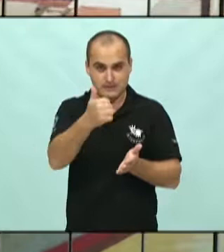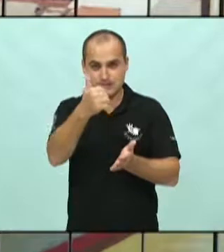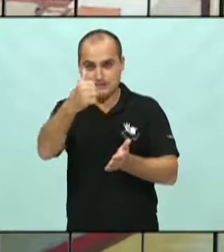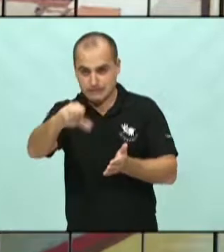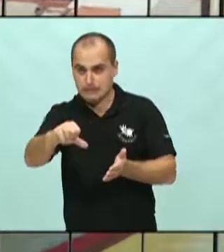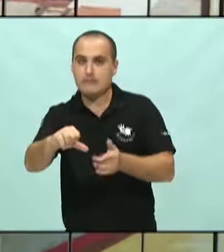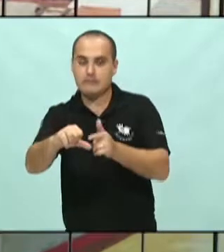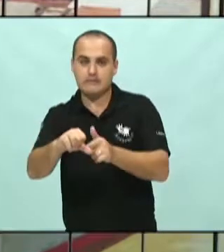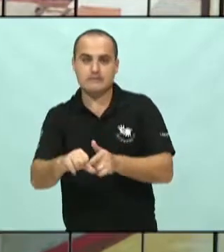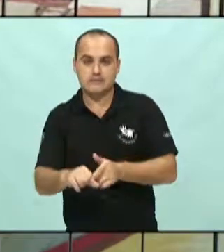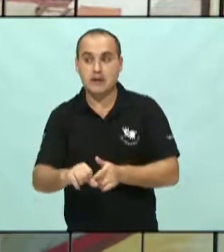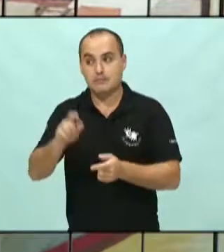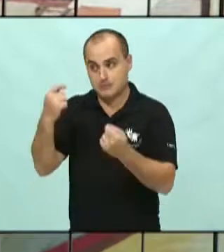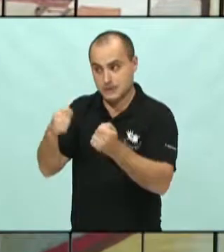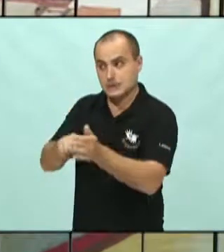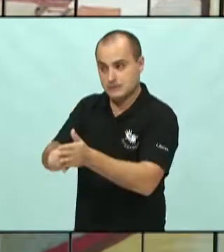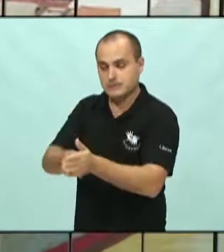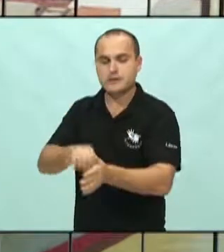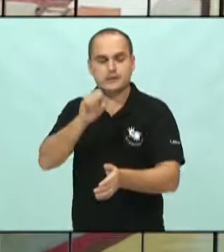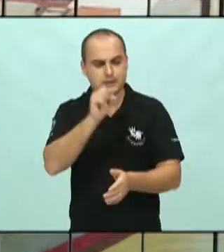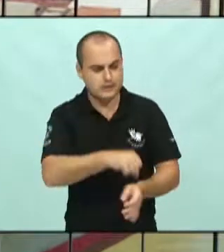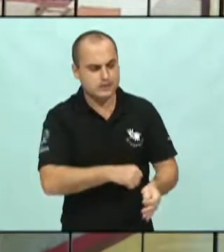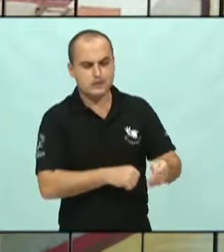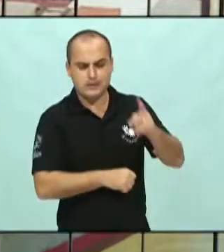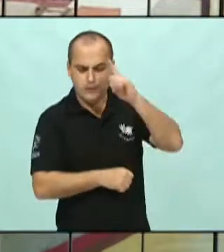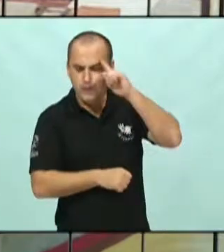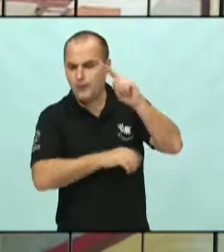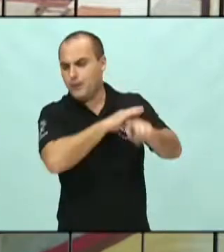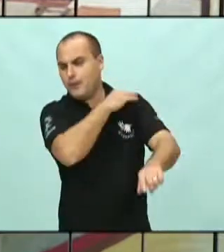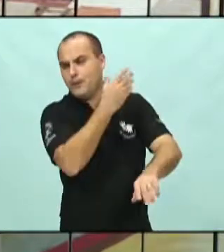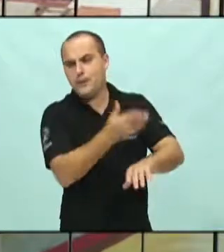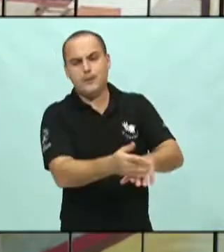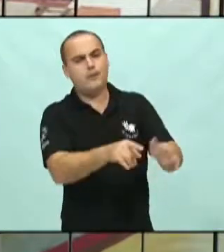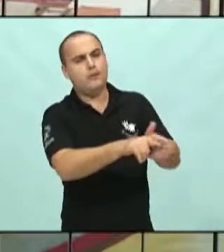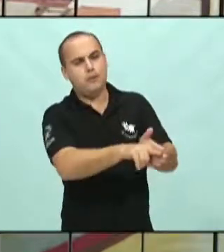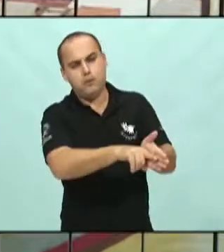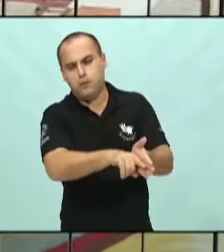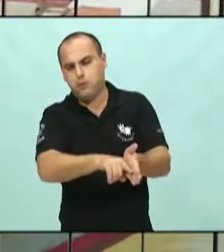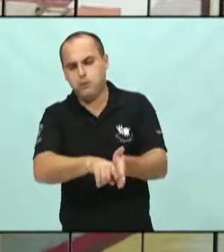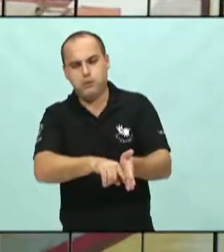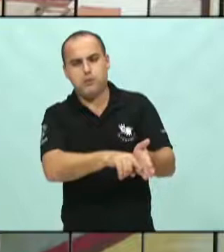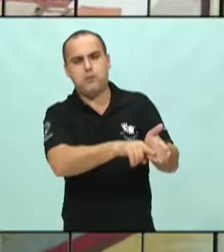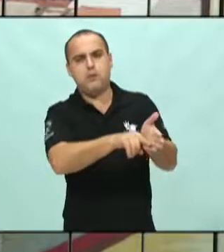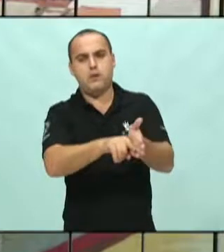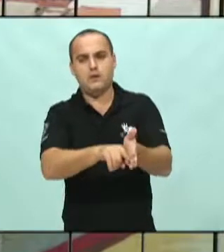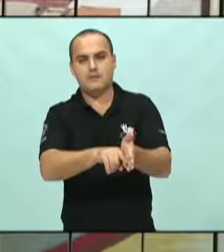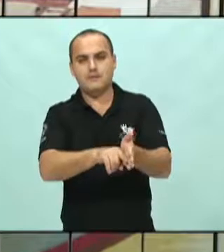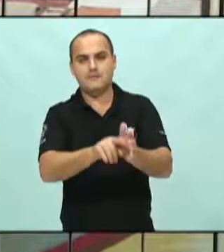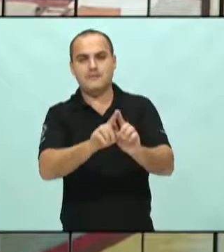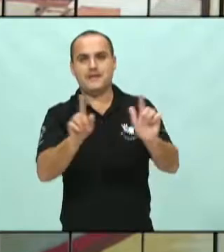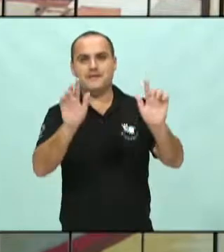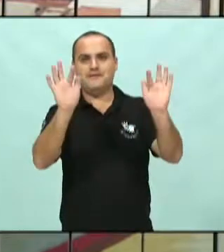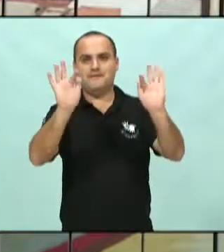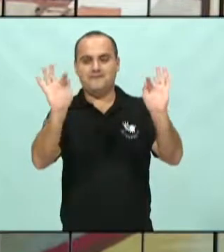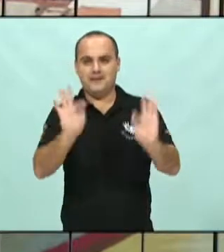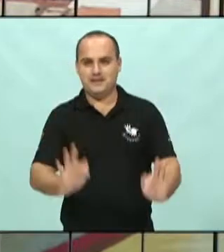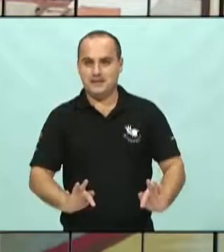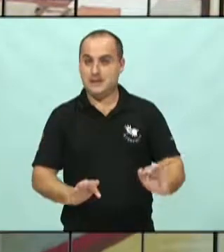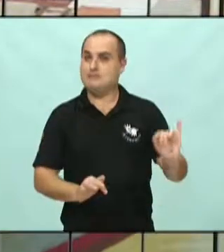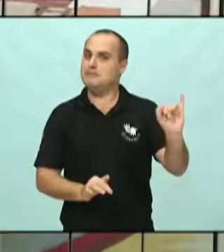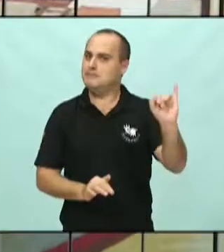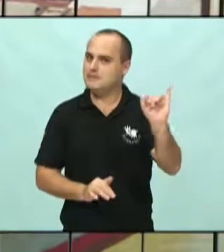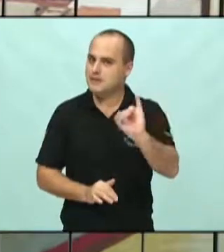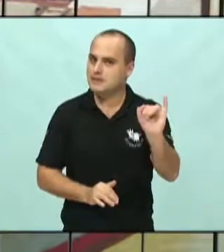Então foram dias e dias de pesquisa nos arquivos. Felizmente, né? Itajaí tem um excelente